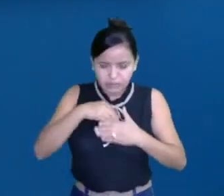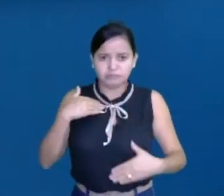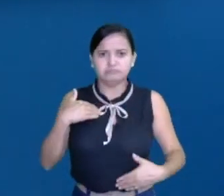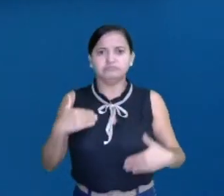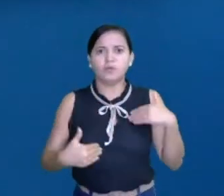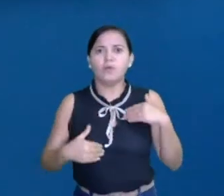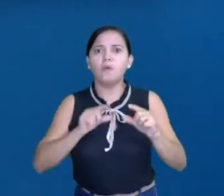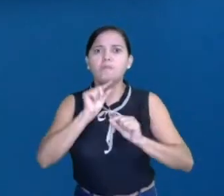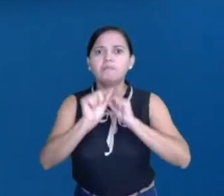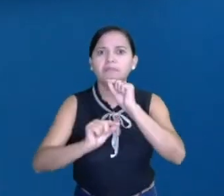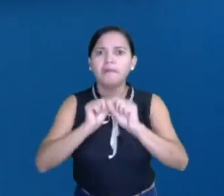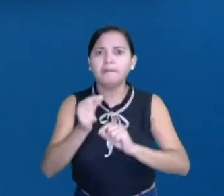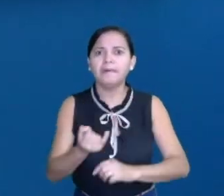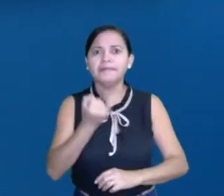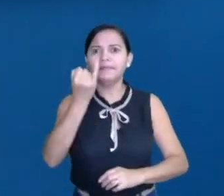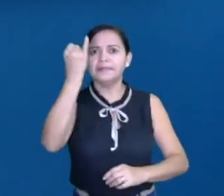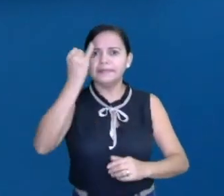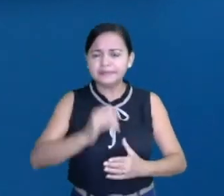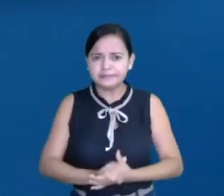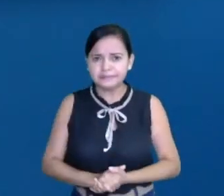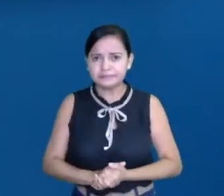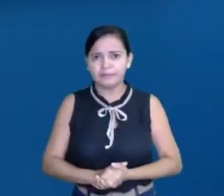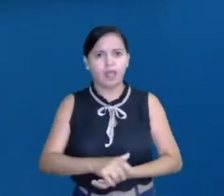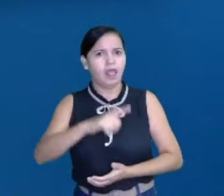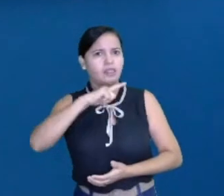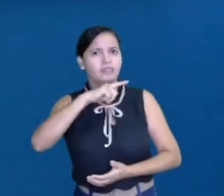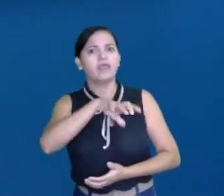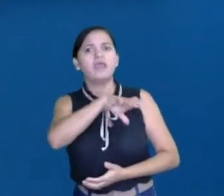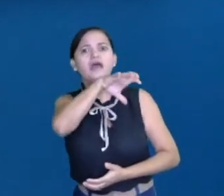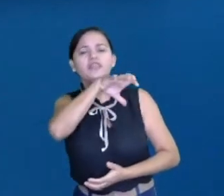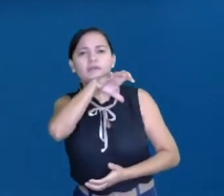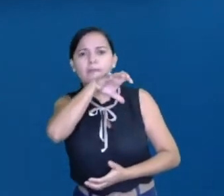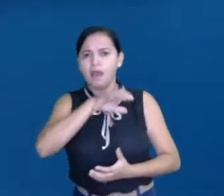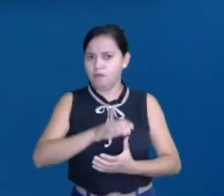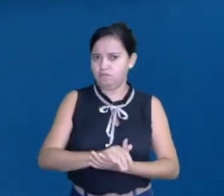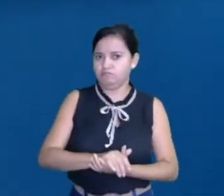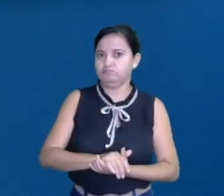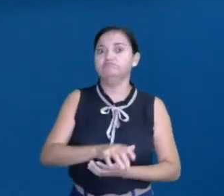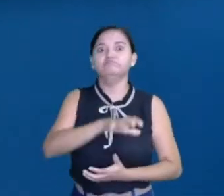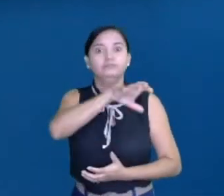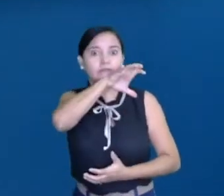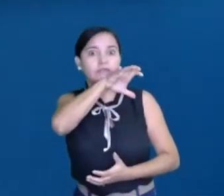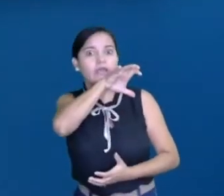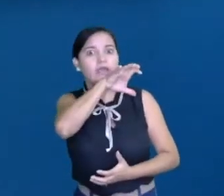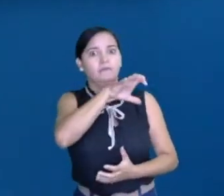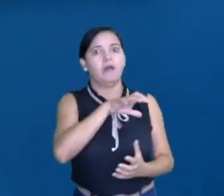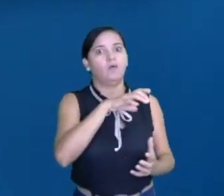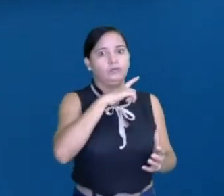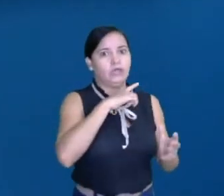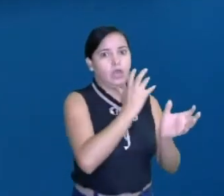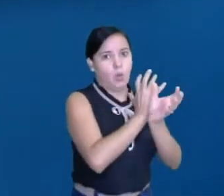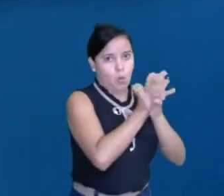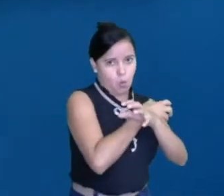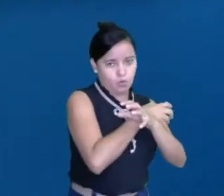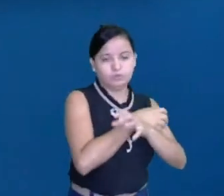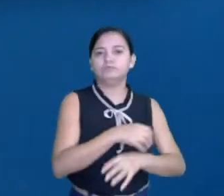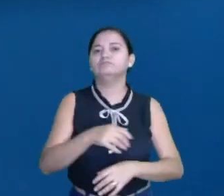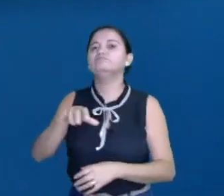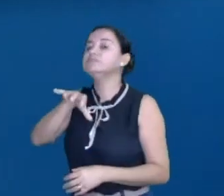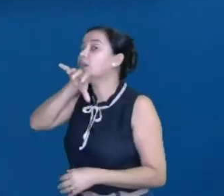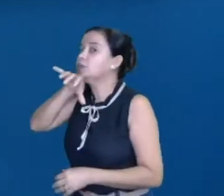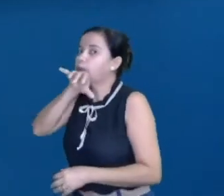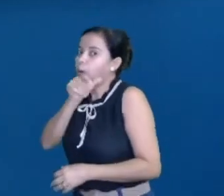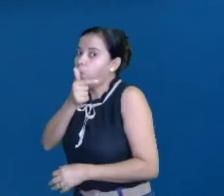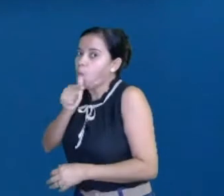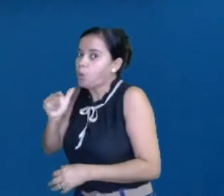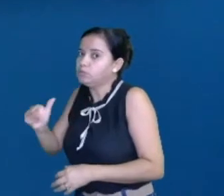possuem ossos? Lembra só, os animais se dividem em dois tipos: os animais vertebrados e os animais